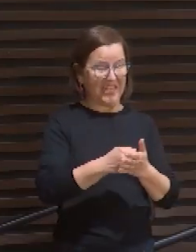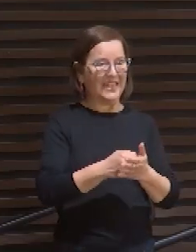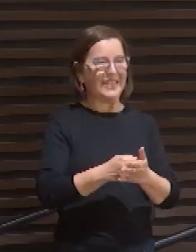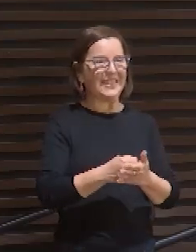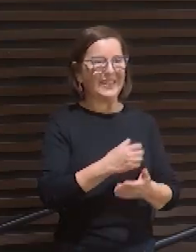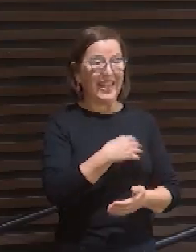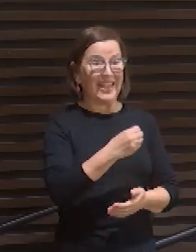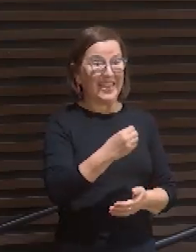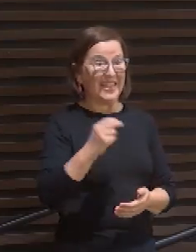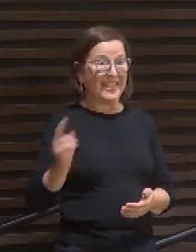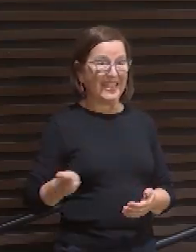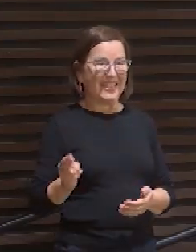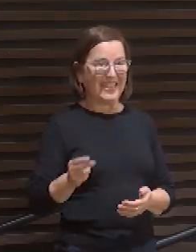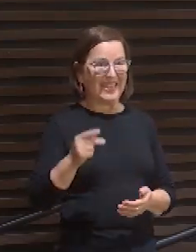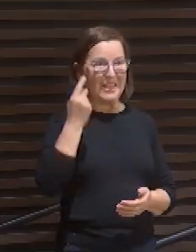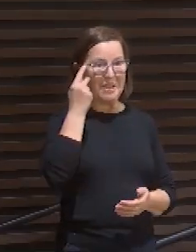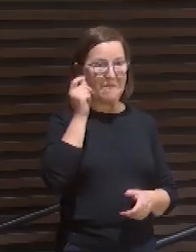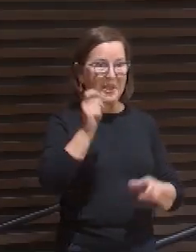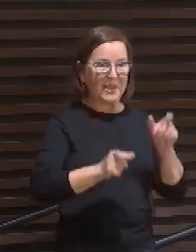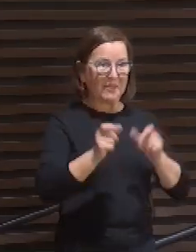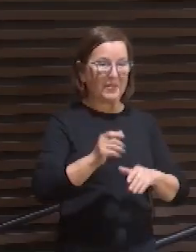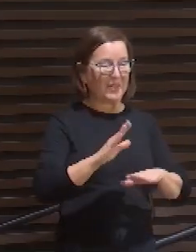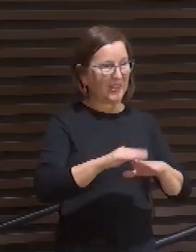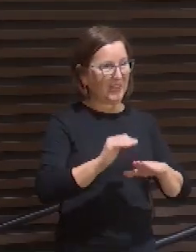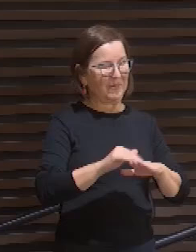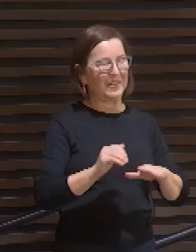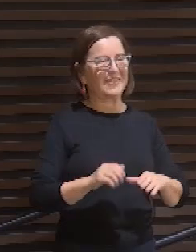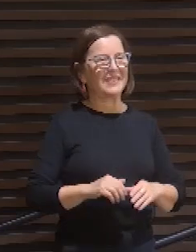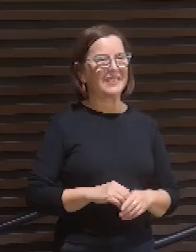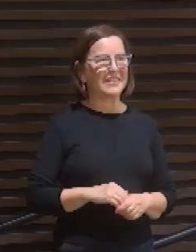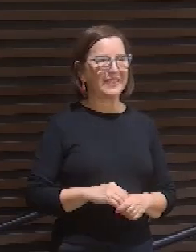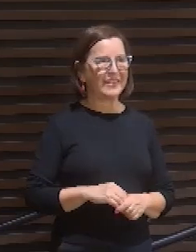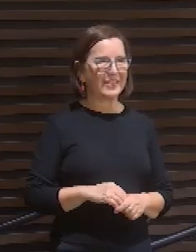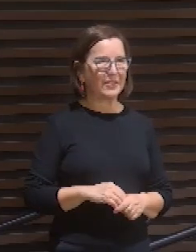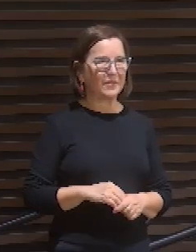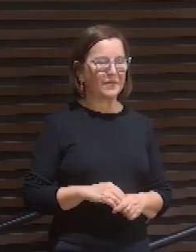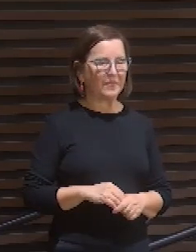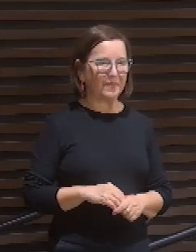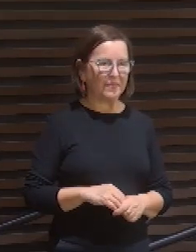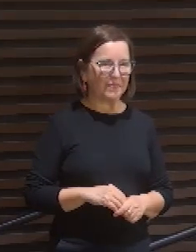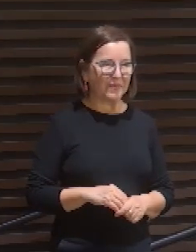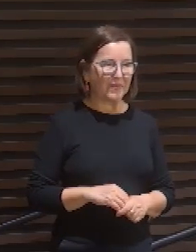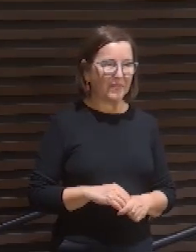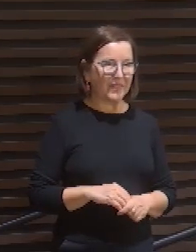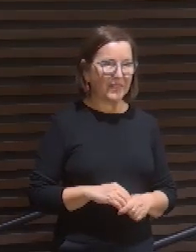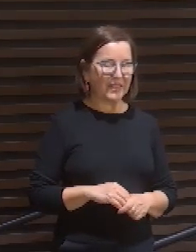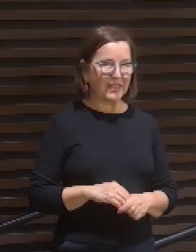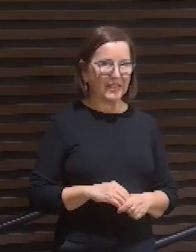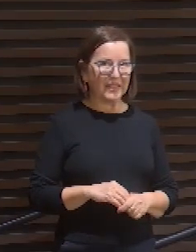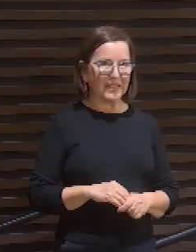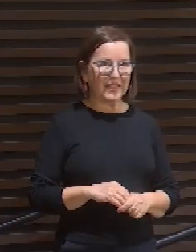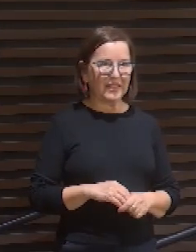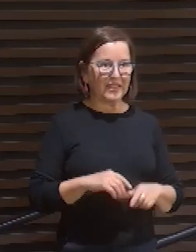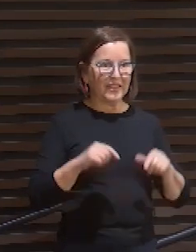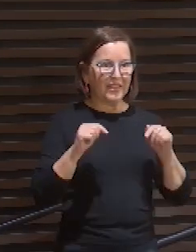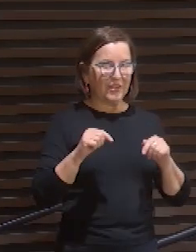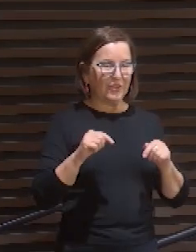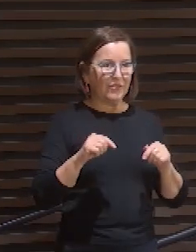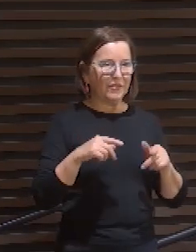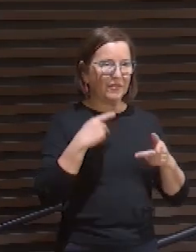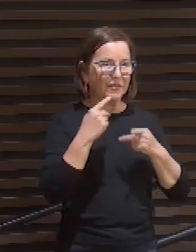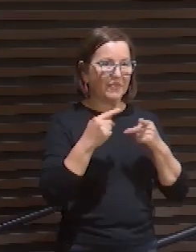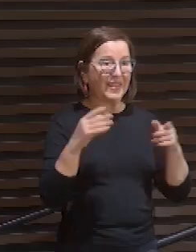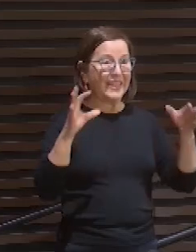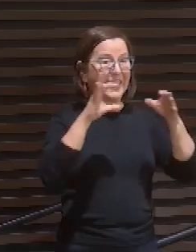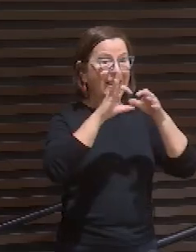aos que são chamados. Isso aqui reflete o conceito da aliança da graça,